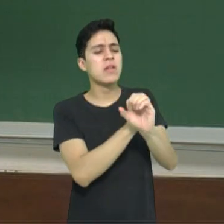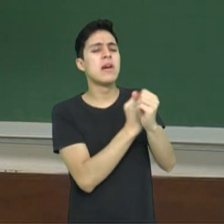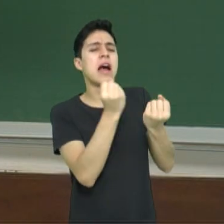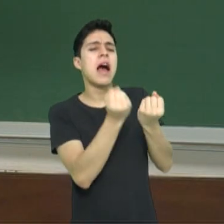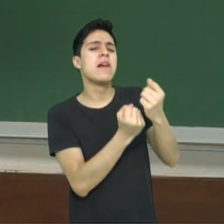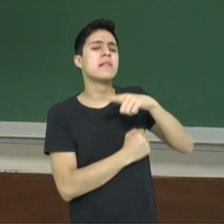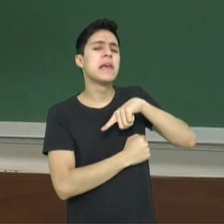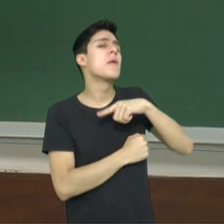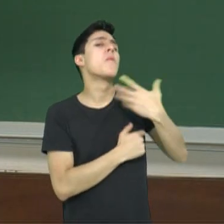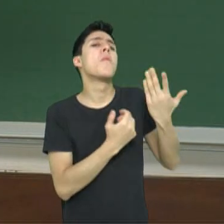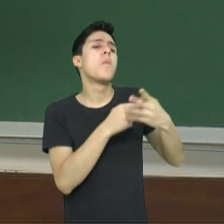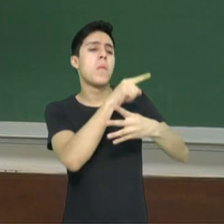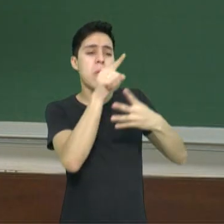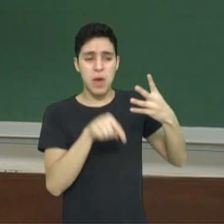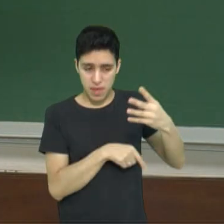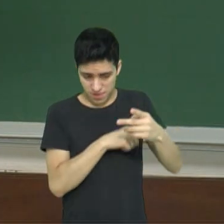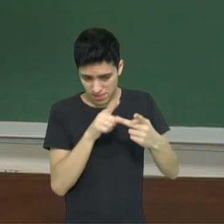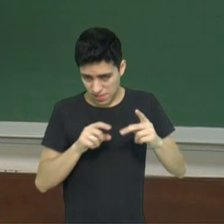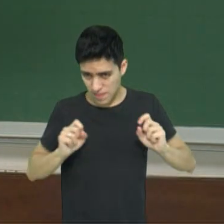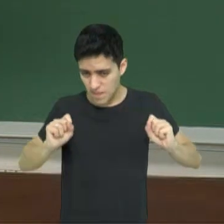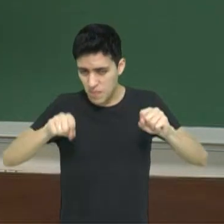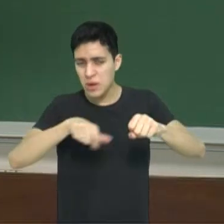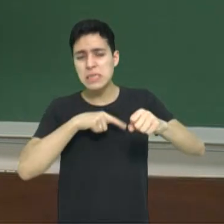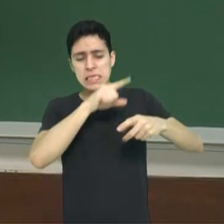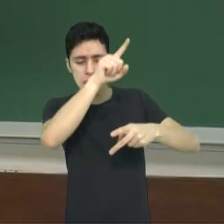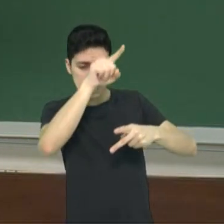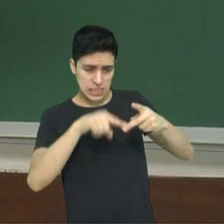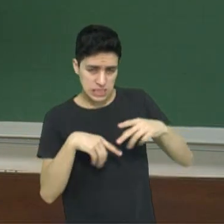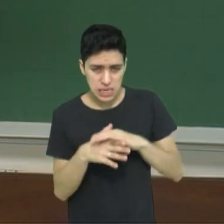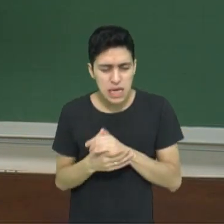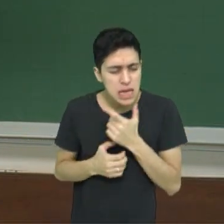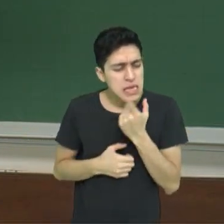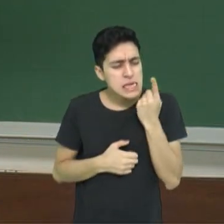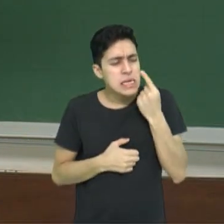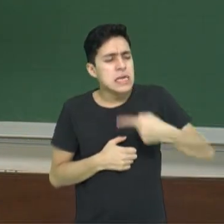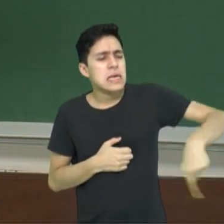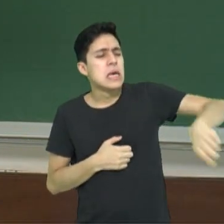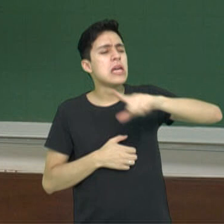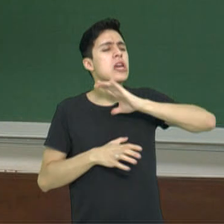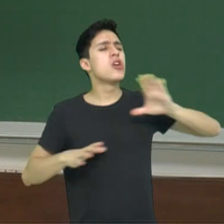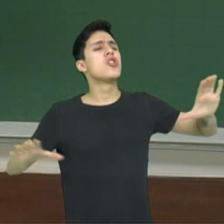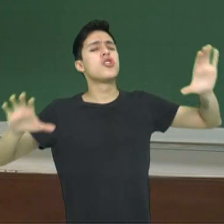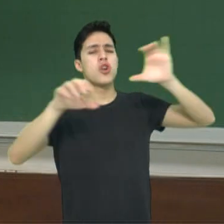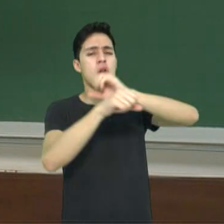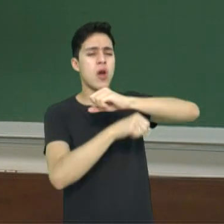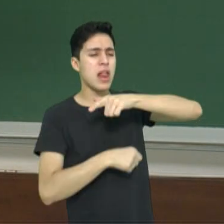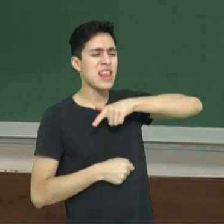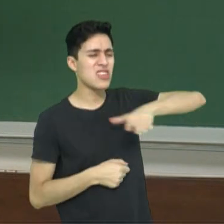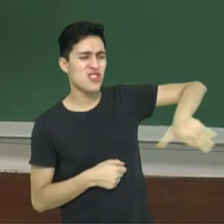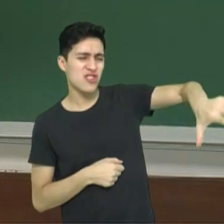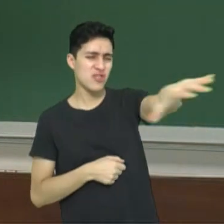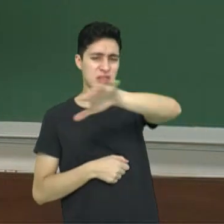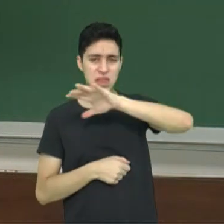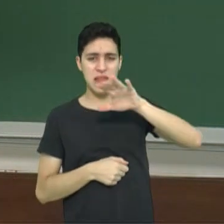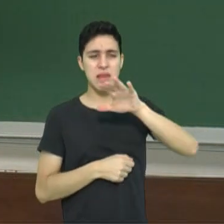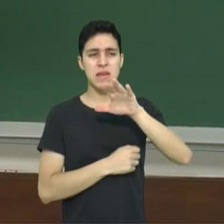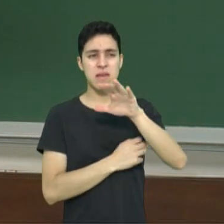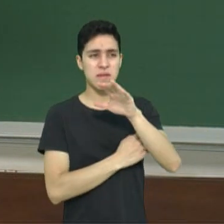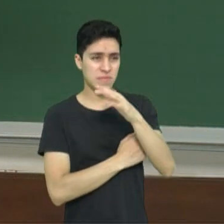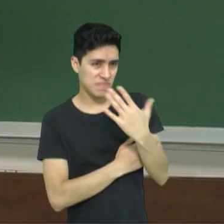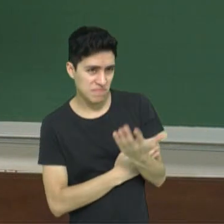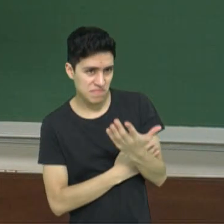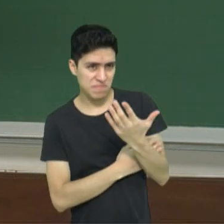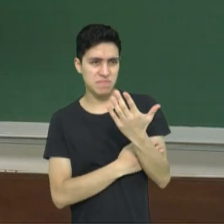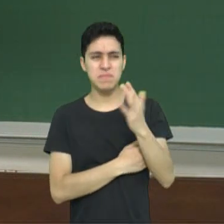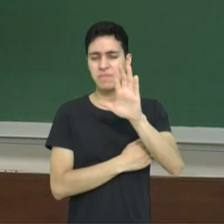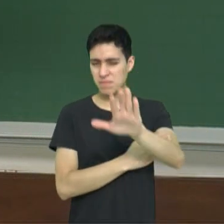rodas tem uma moto? 2. E ele disse que num total havia 54 rodas. Então, se eu pegar o